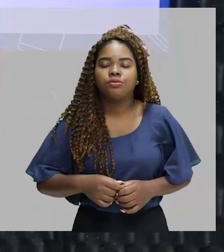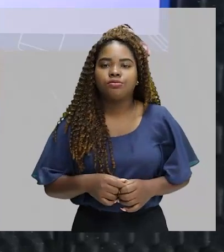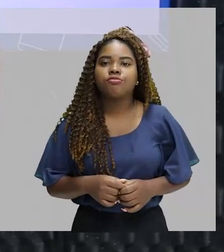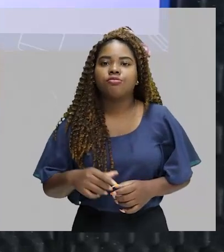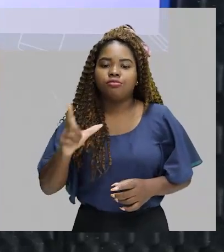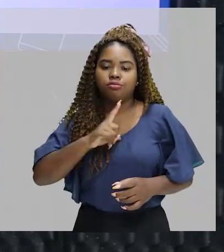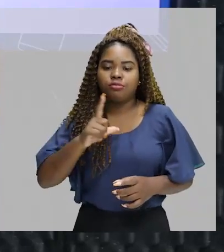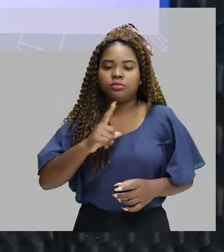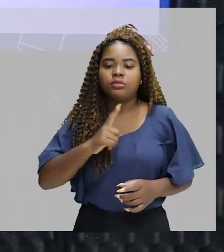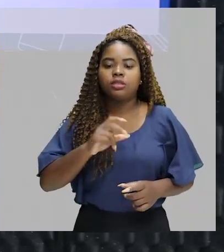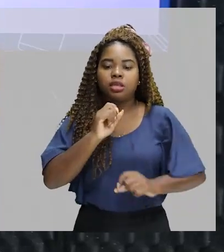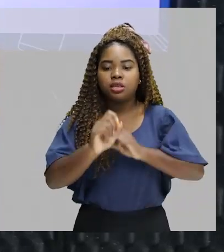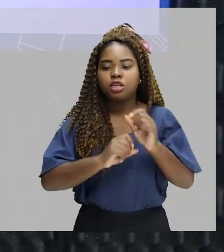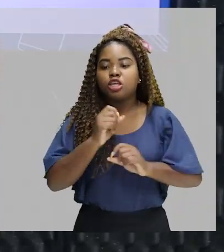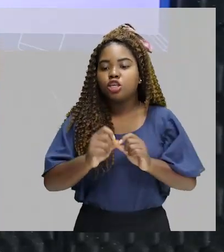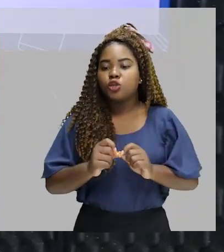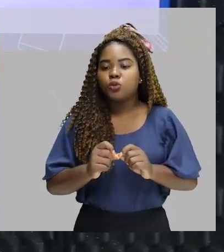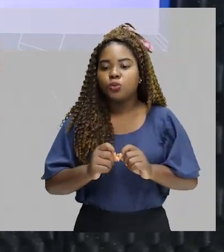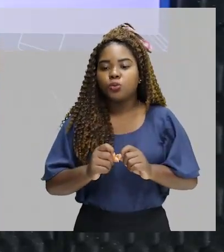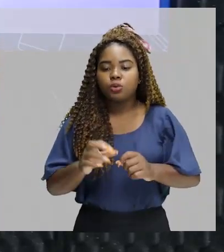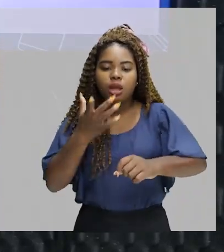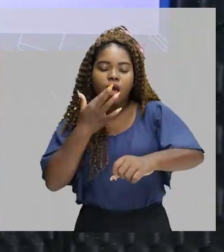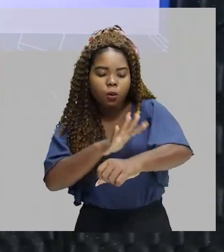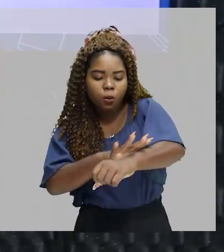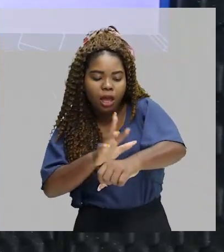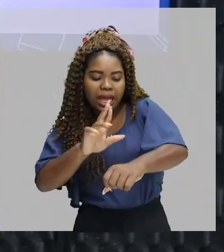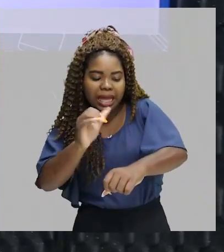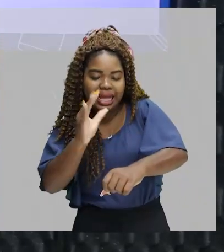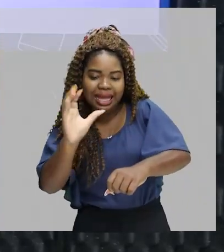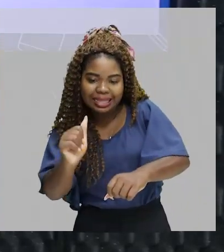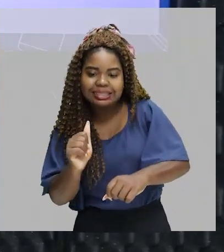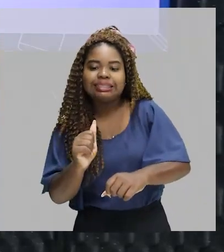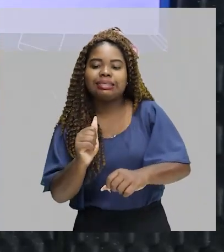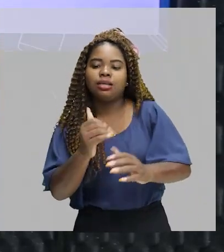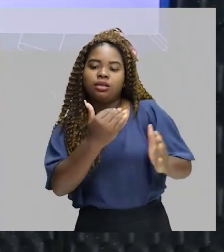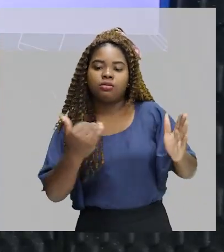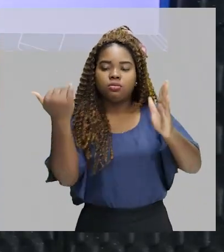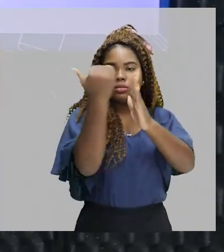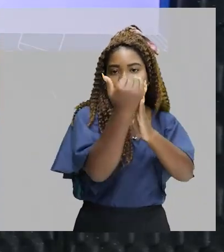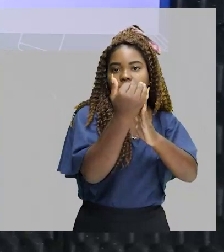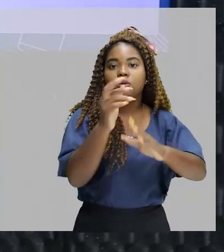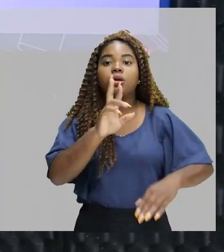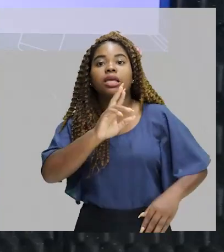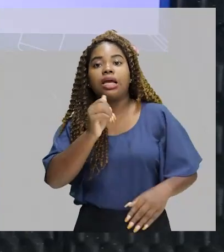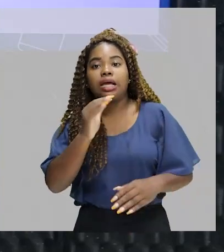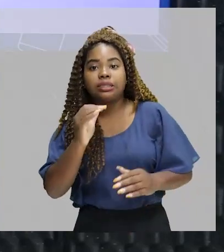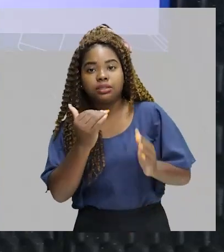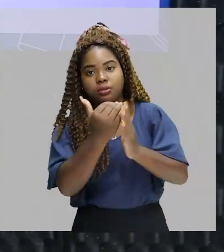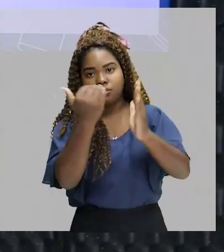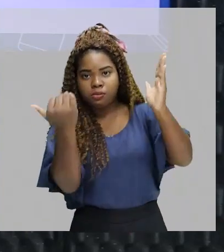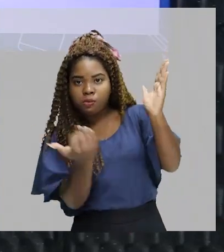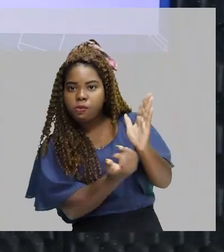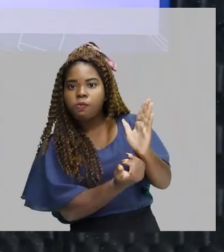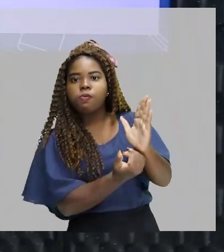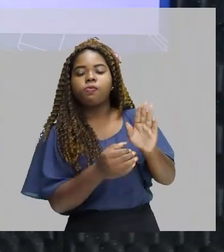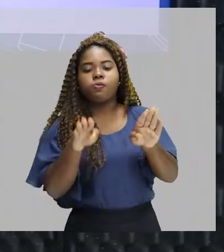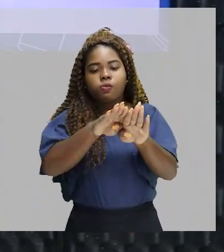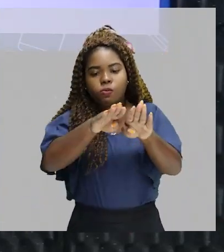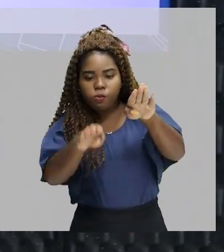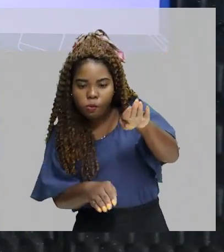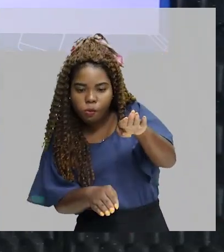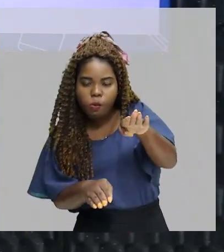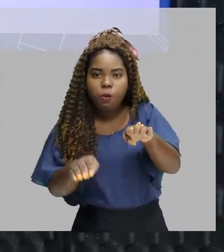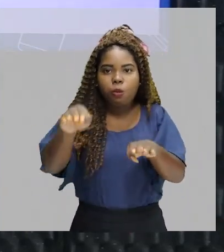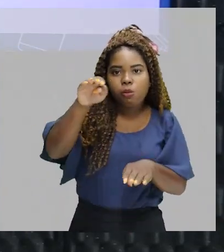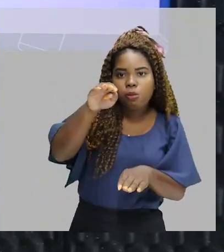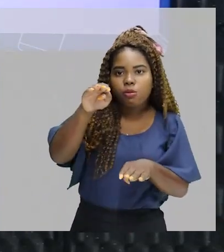existem raças superiores ou inferiores. E isso gera discriminação racial. Quando eu falo de preconceito,